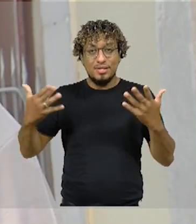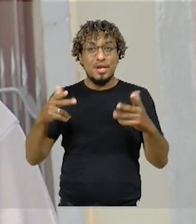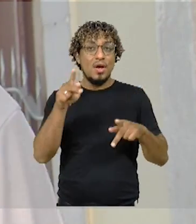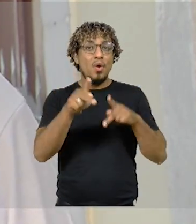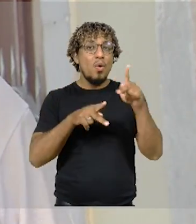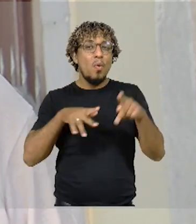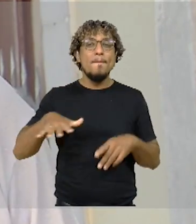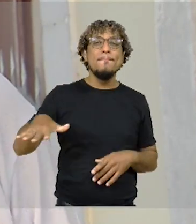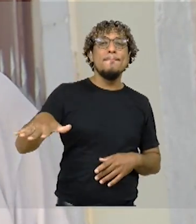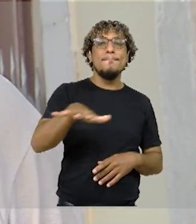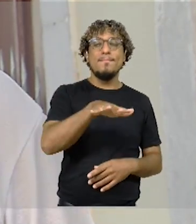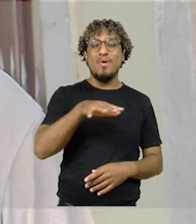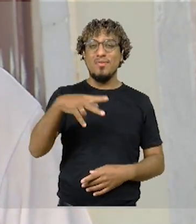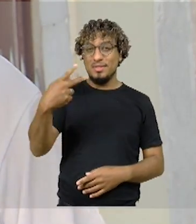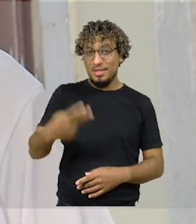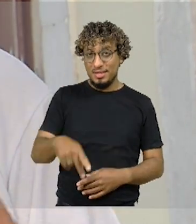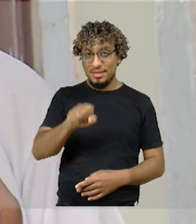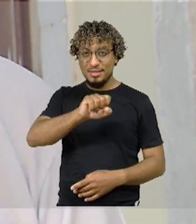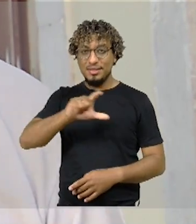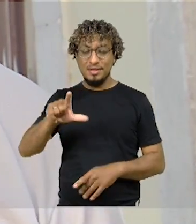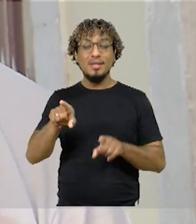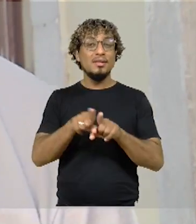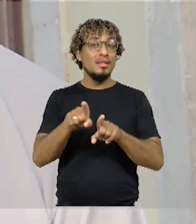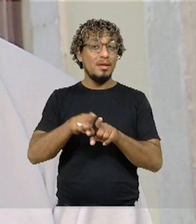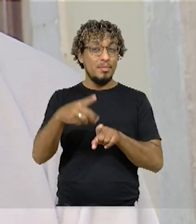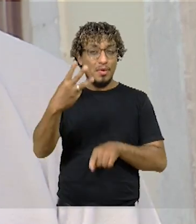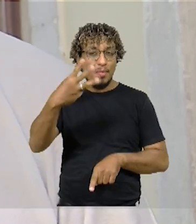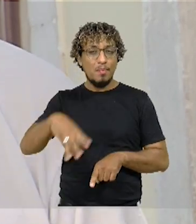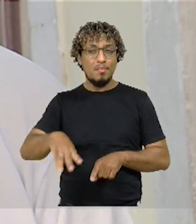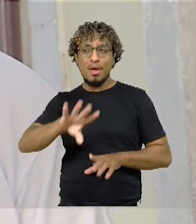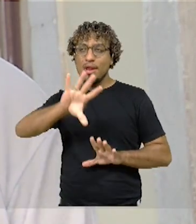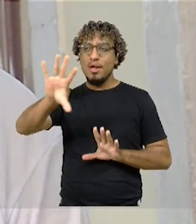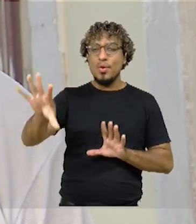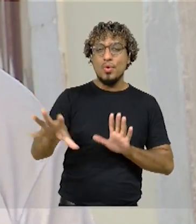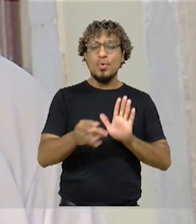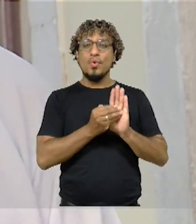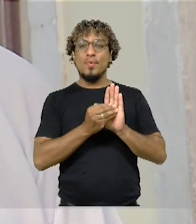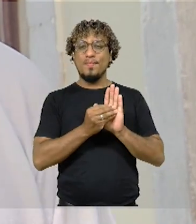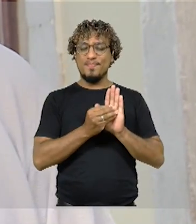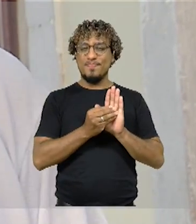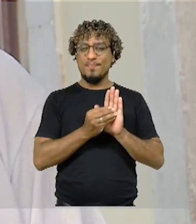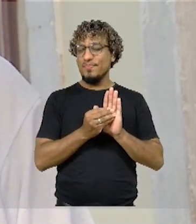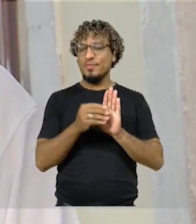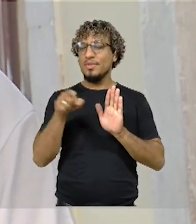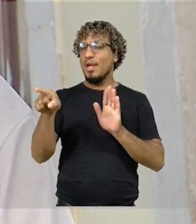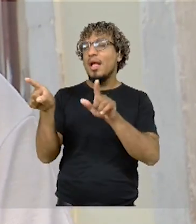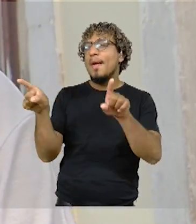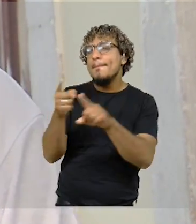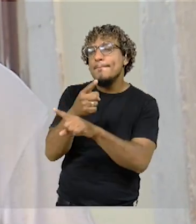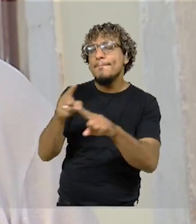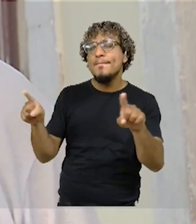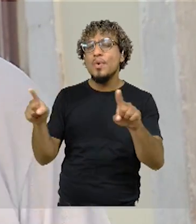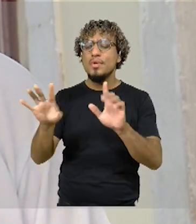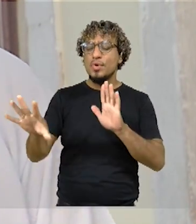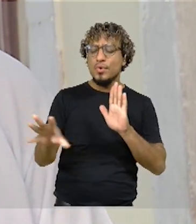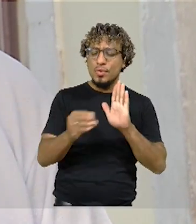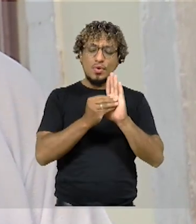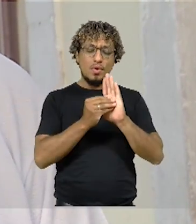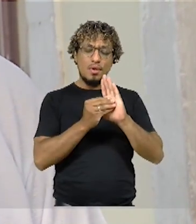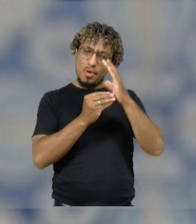que a população de São Luís e do Maranhão incorporasse, que a gente se apropriasse dessa música e desenvolvesse uma